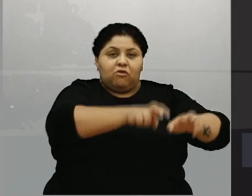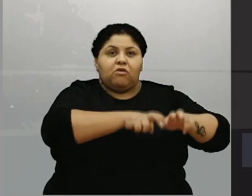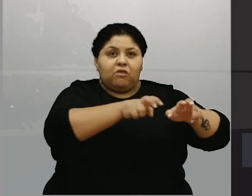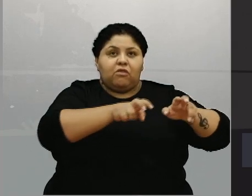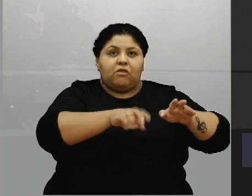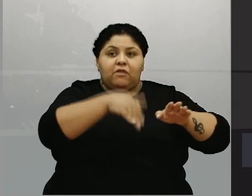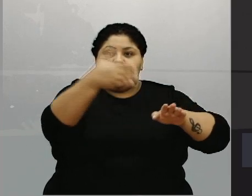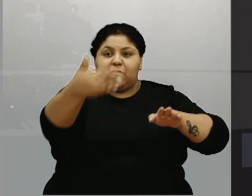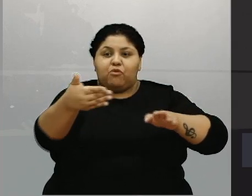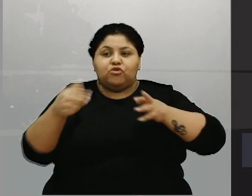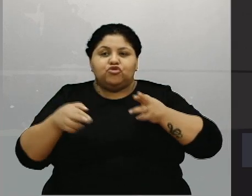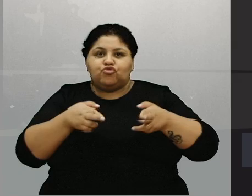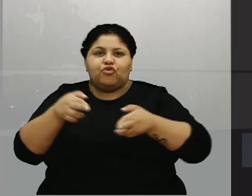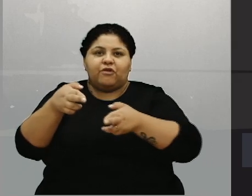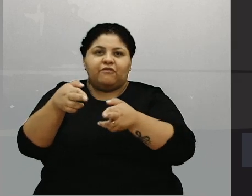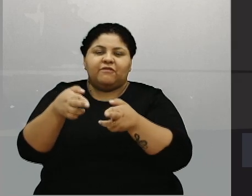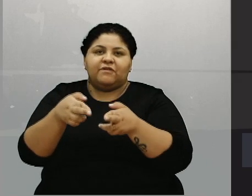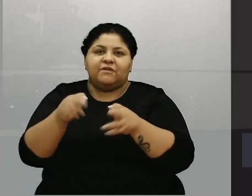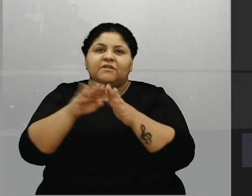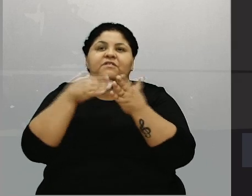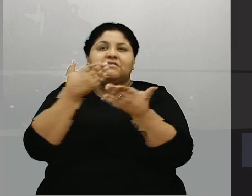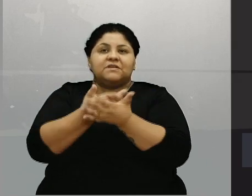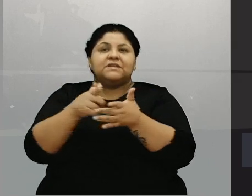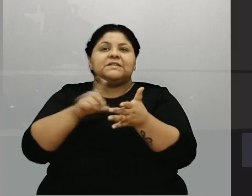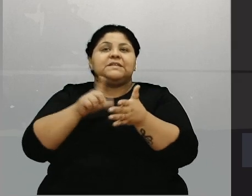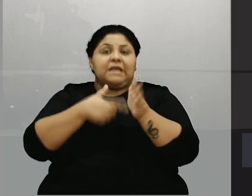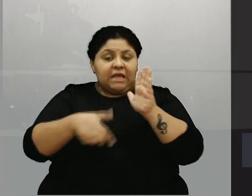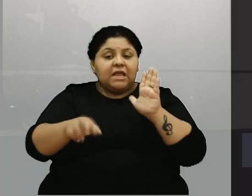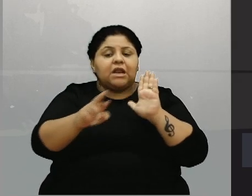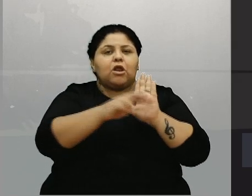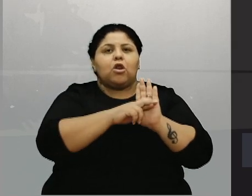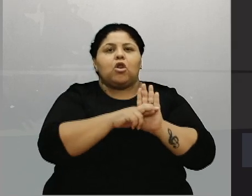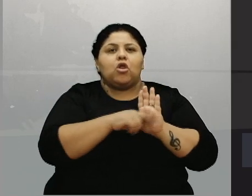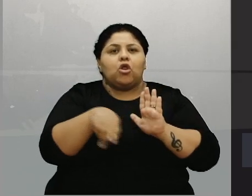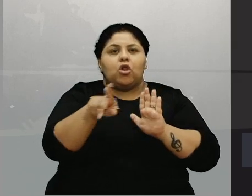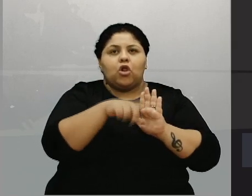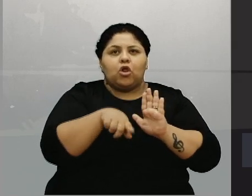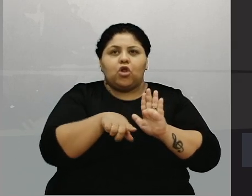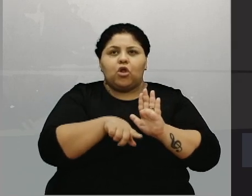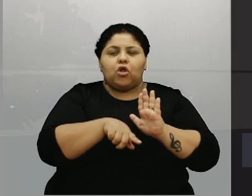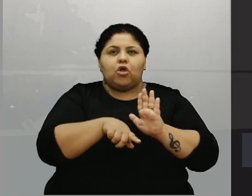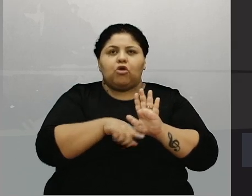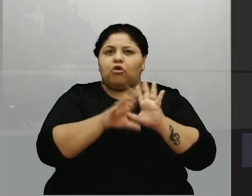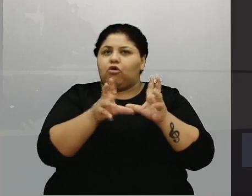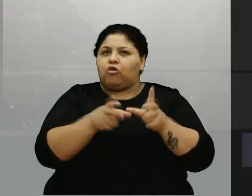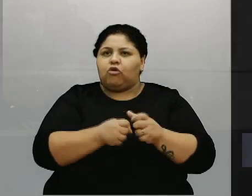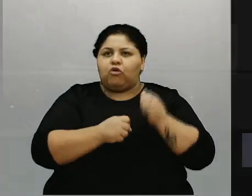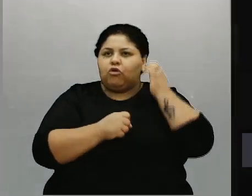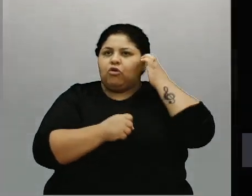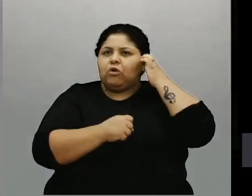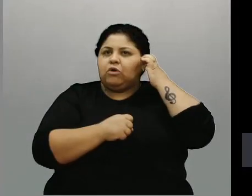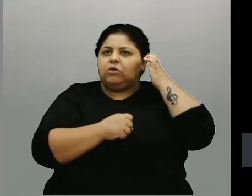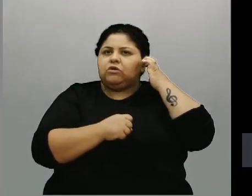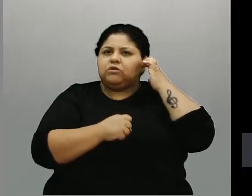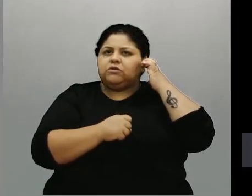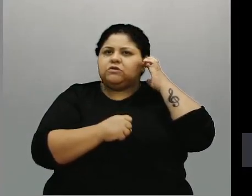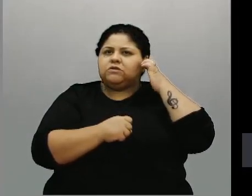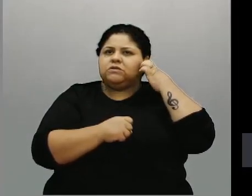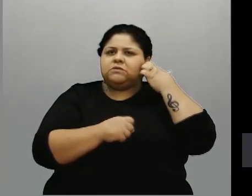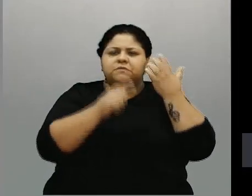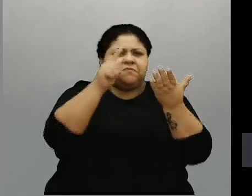lado já tem o rio. Essa escola também tem que ser recuperada. A gente foi lá, está toda a questão de